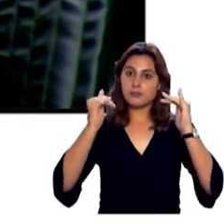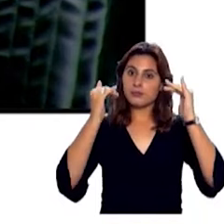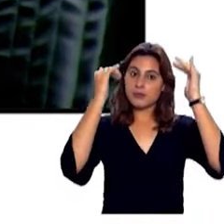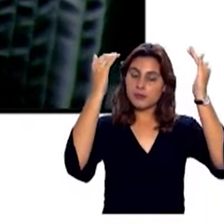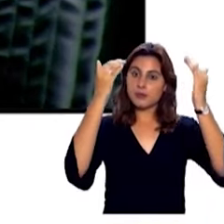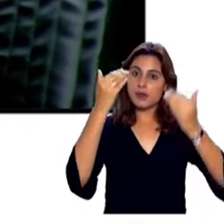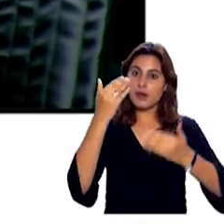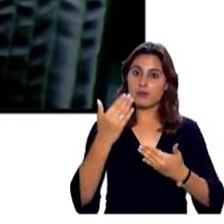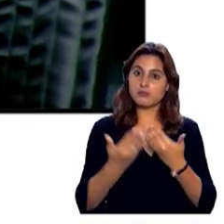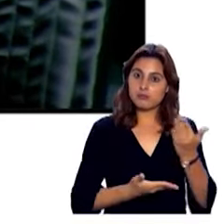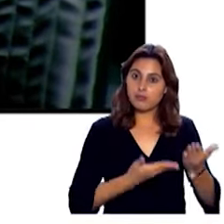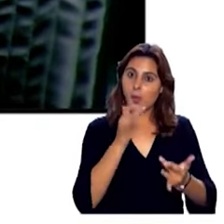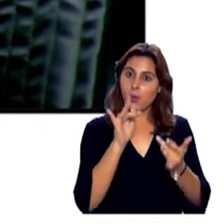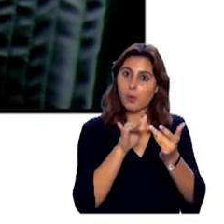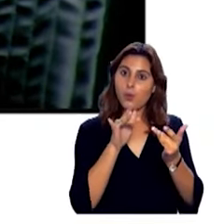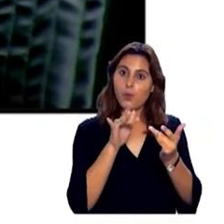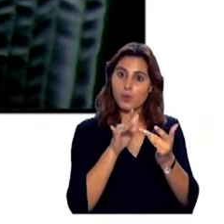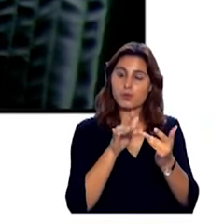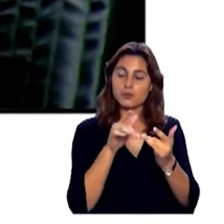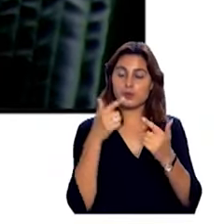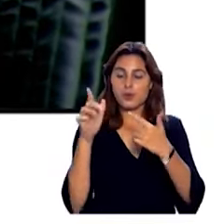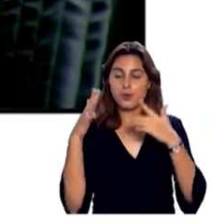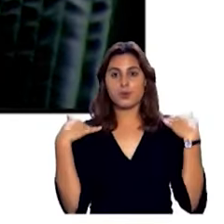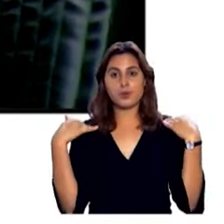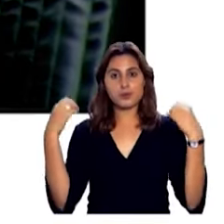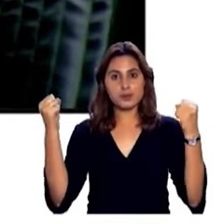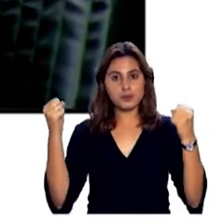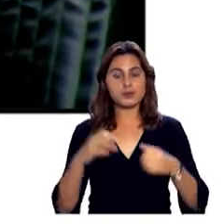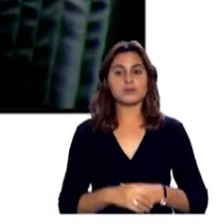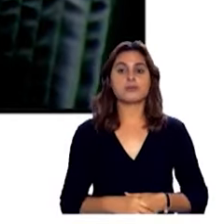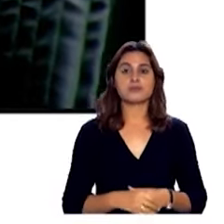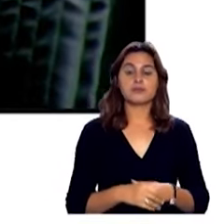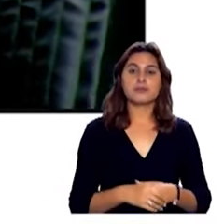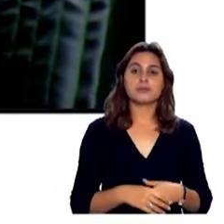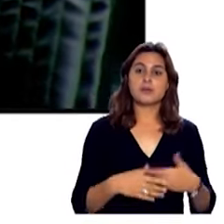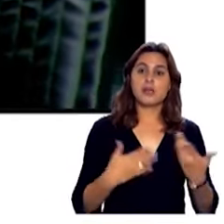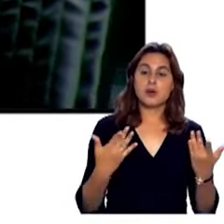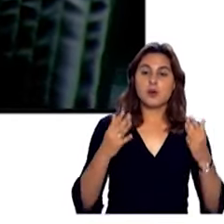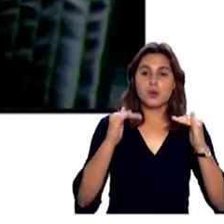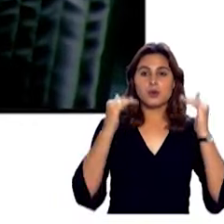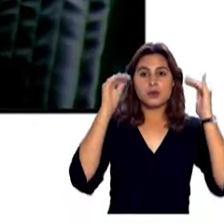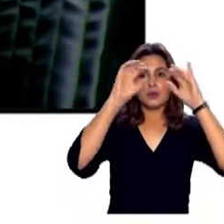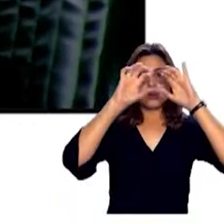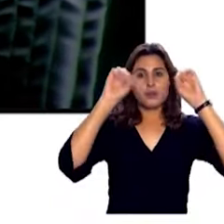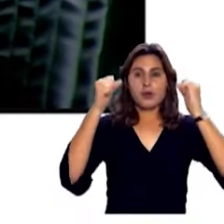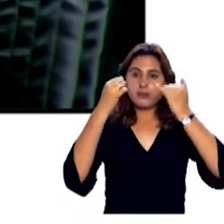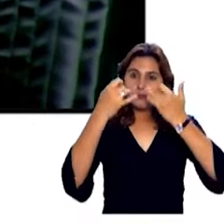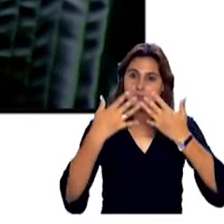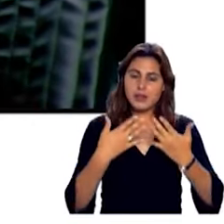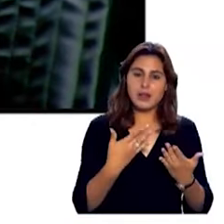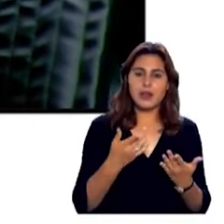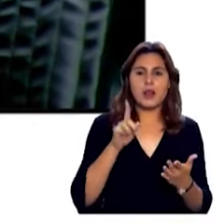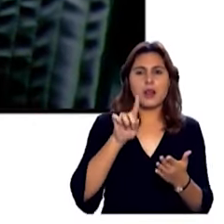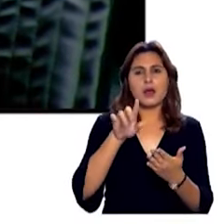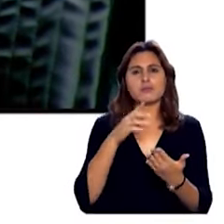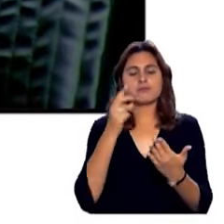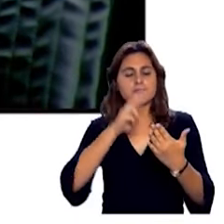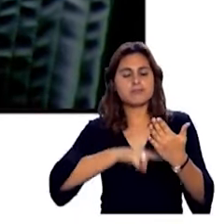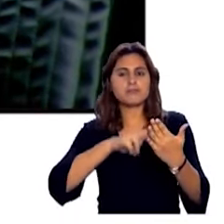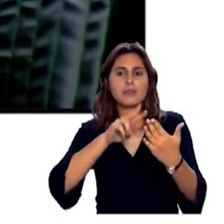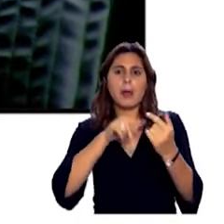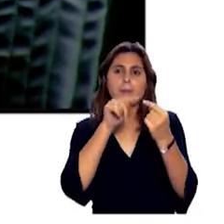consulta feita por outros magistrados de modo que o tribunal diga de antemão Qual é a sua interpretação a proposta daquela questão de